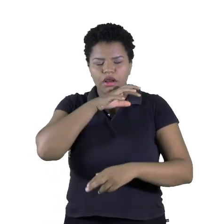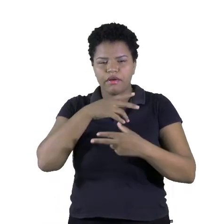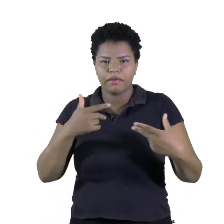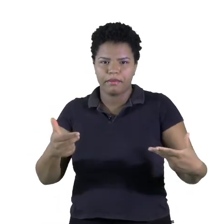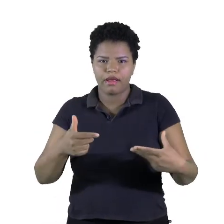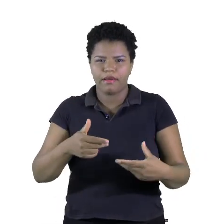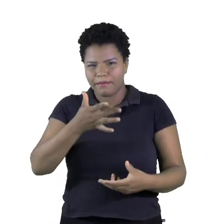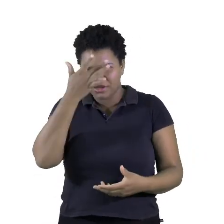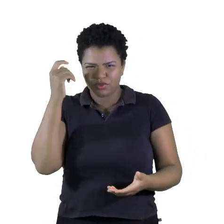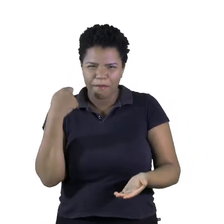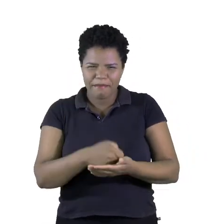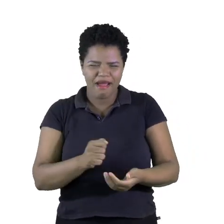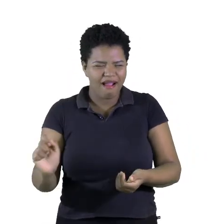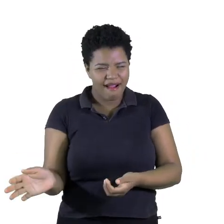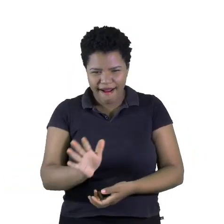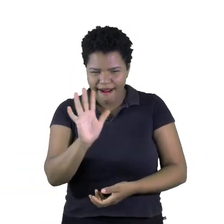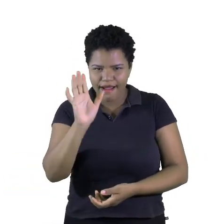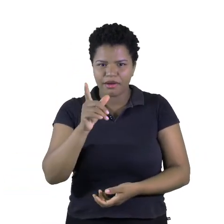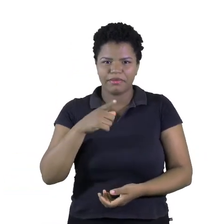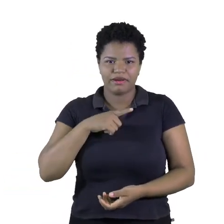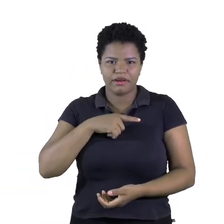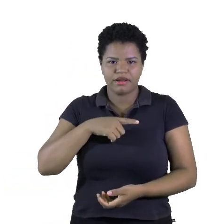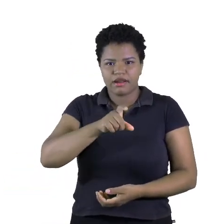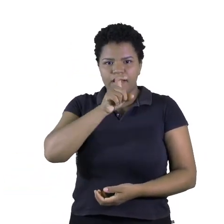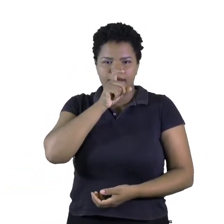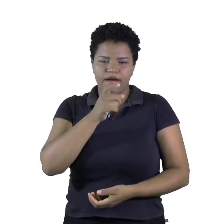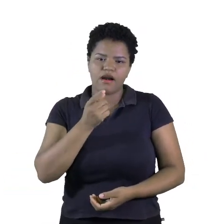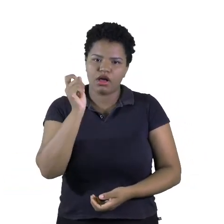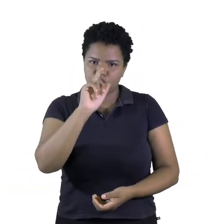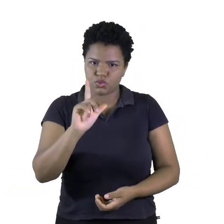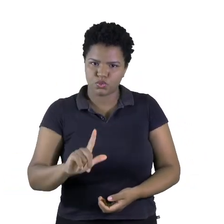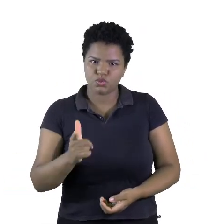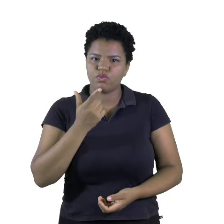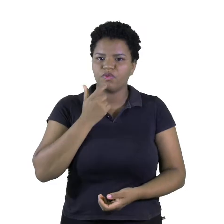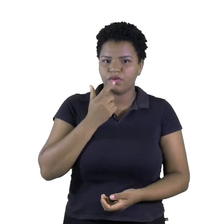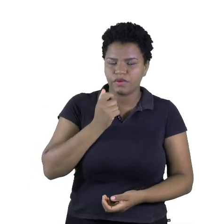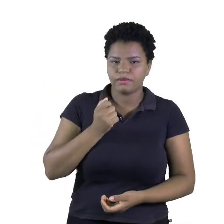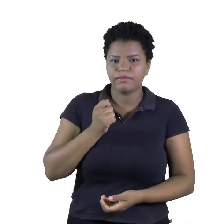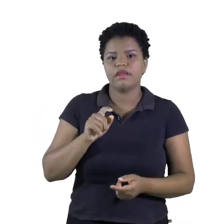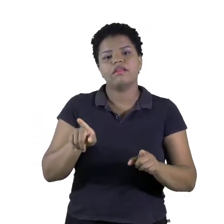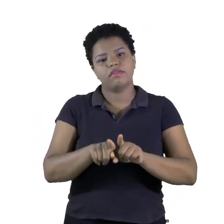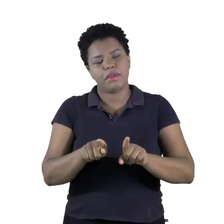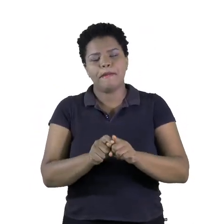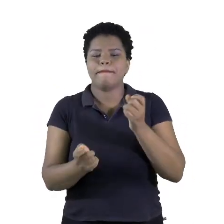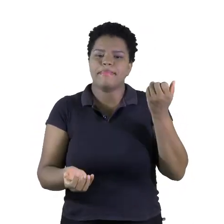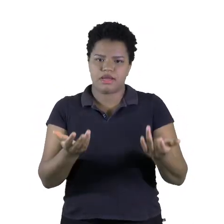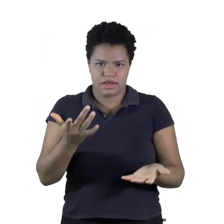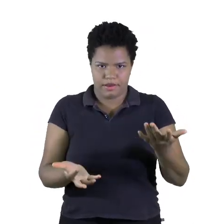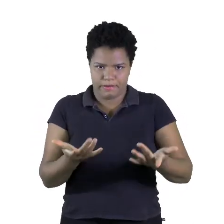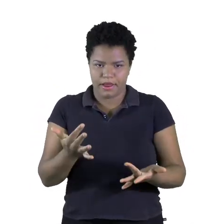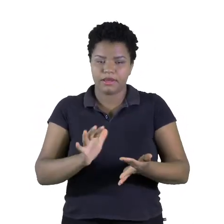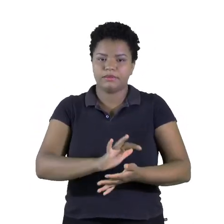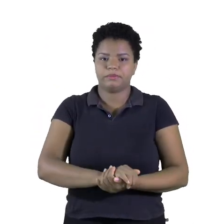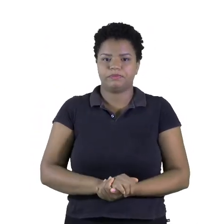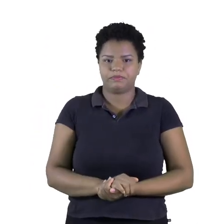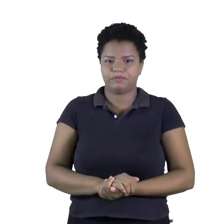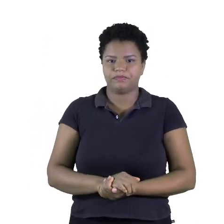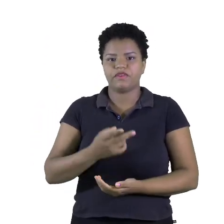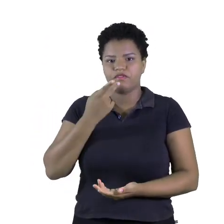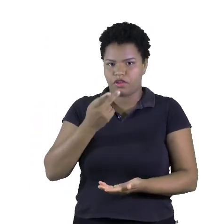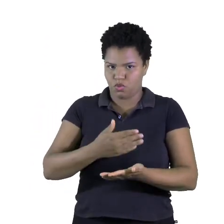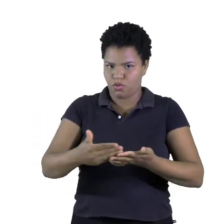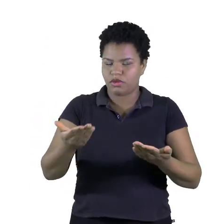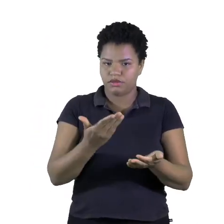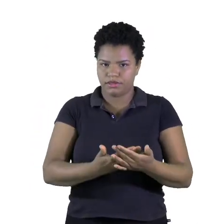outros tipos de espécies de animais. E as queimadas, como eu falei no início da aula. Em exemplo aí para vocês, a gente